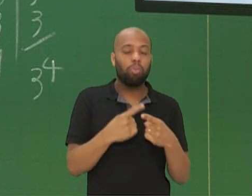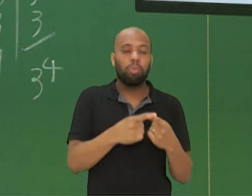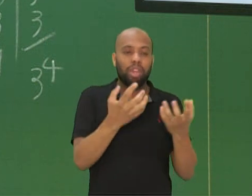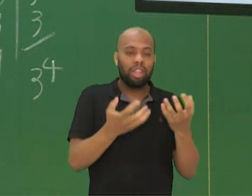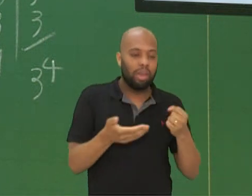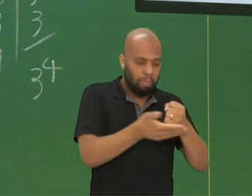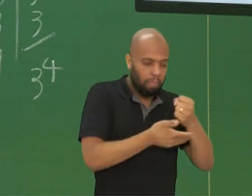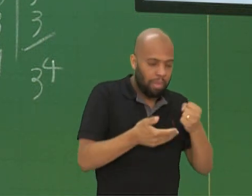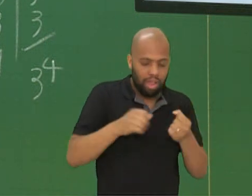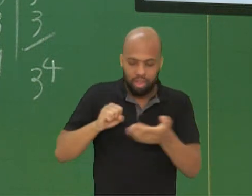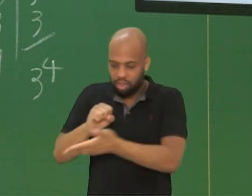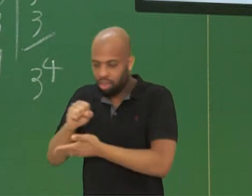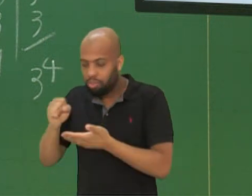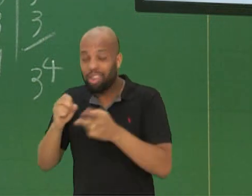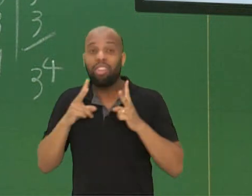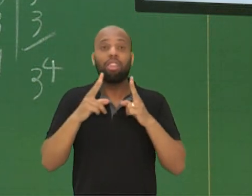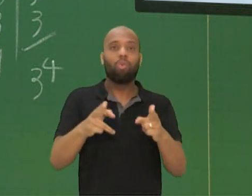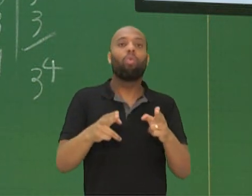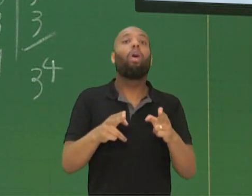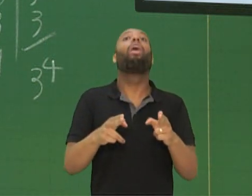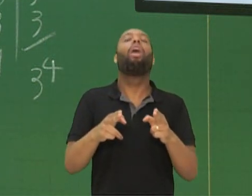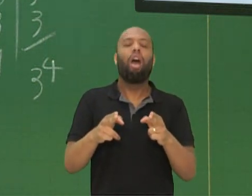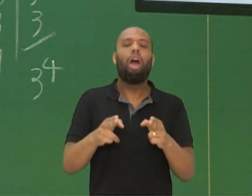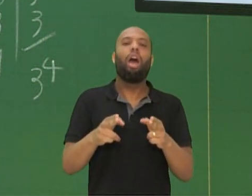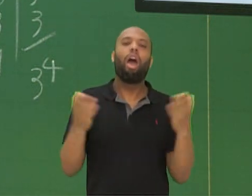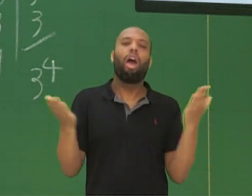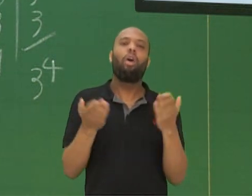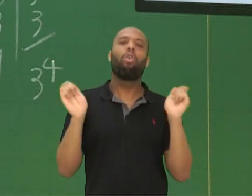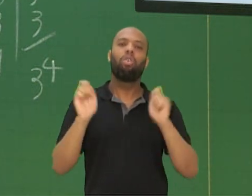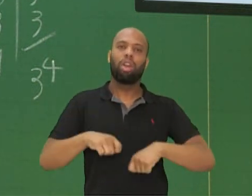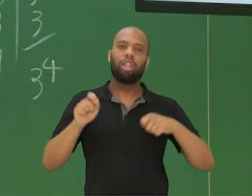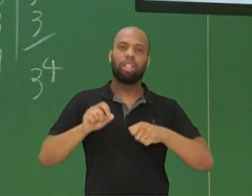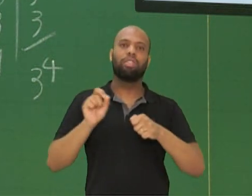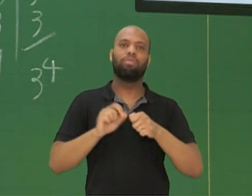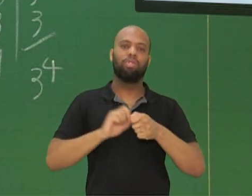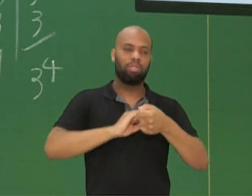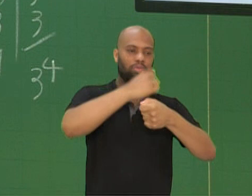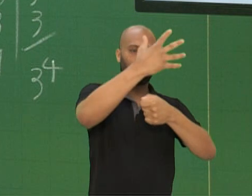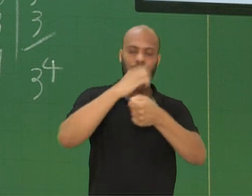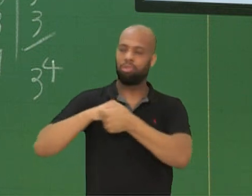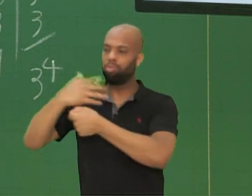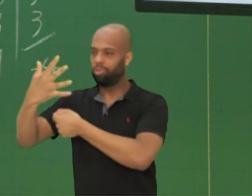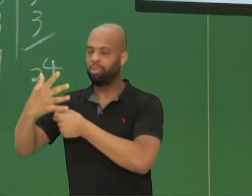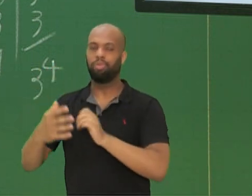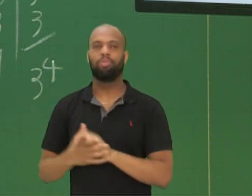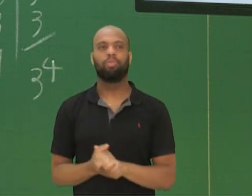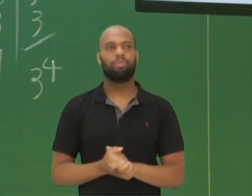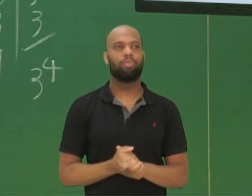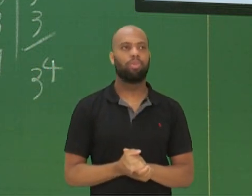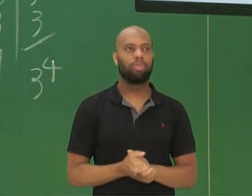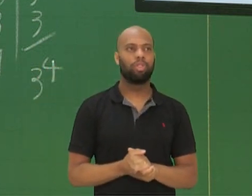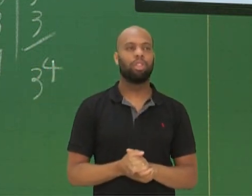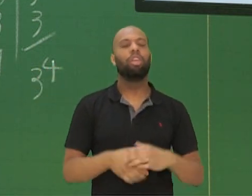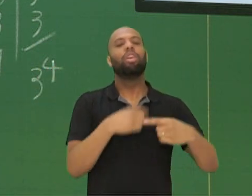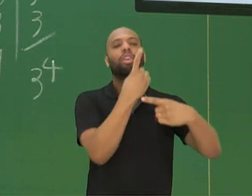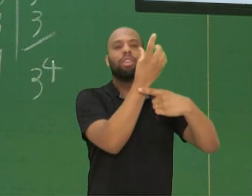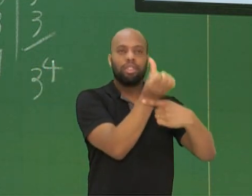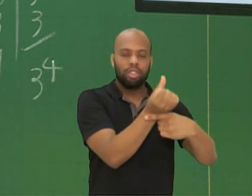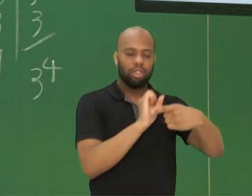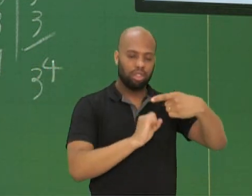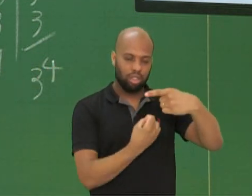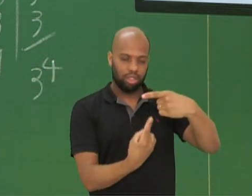das propriedades, né? Lembrar a propriedade e fazer essas alterações, essas reescritas sempre que